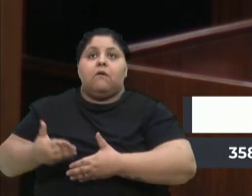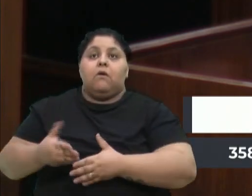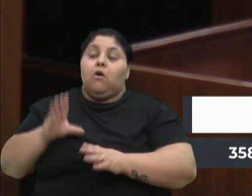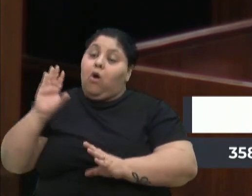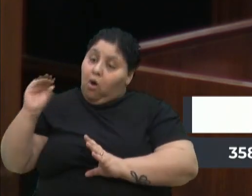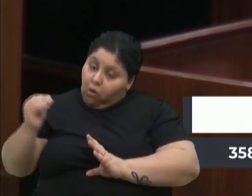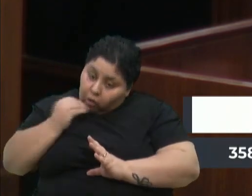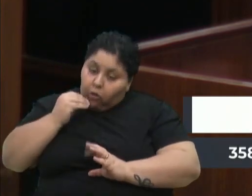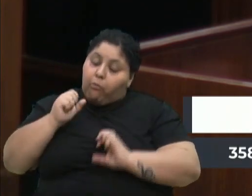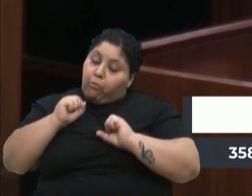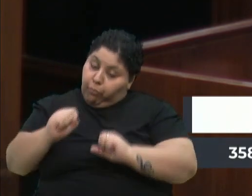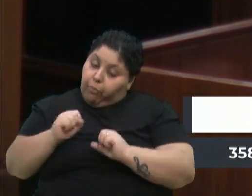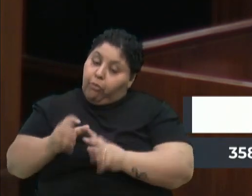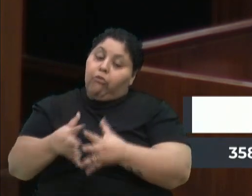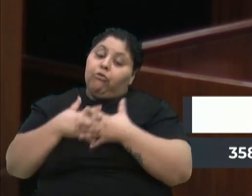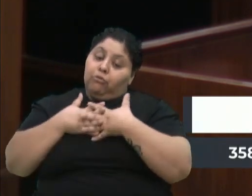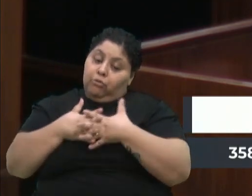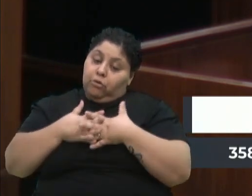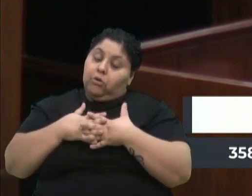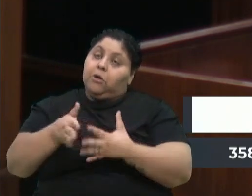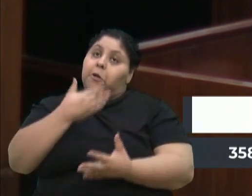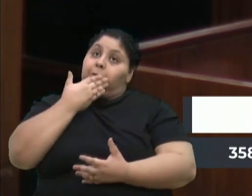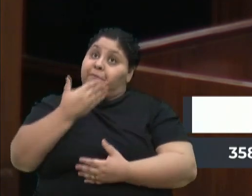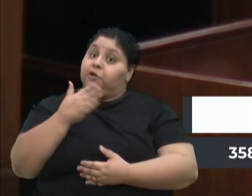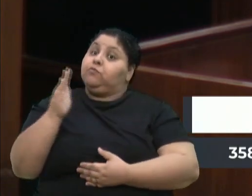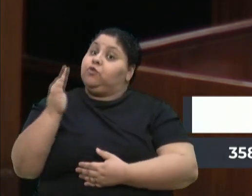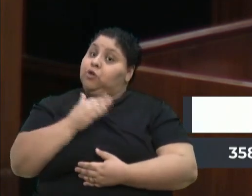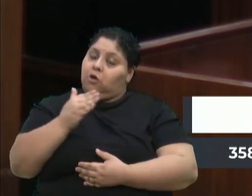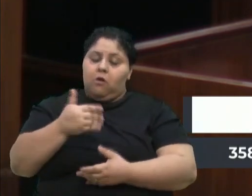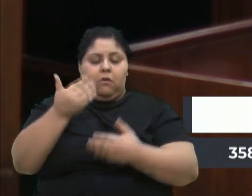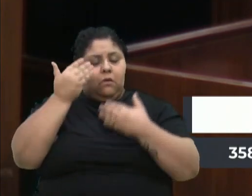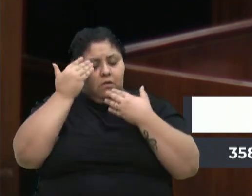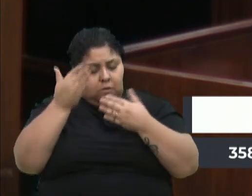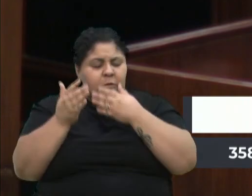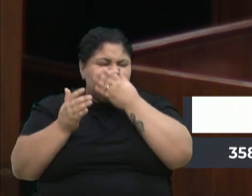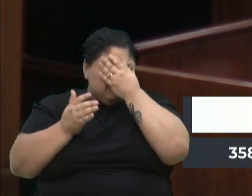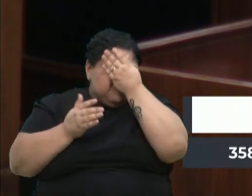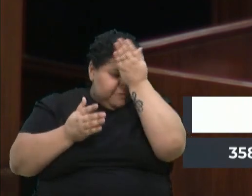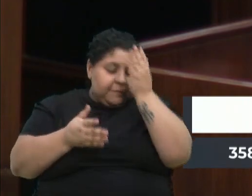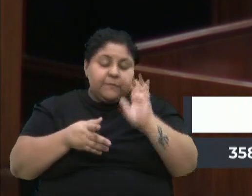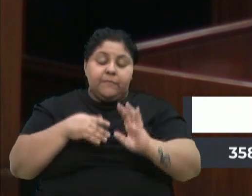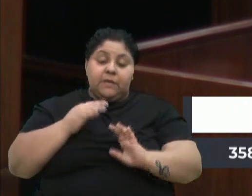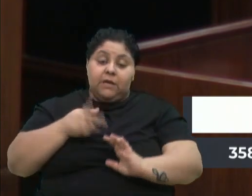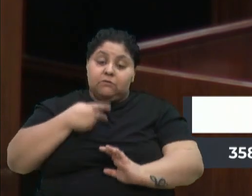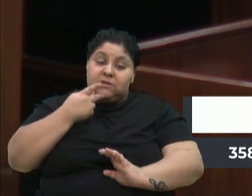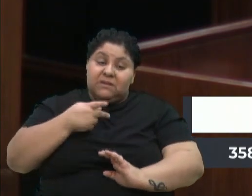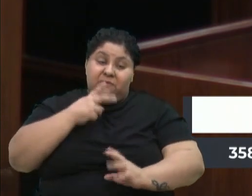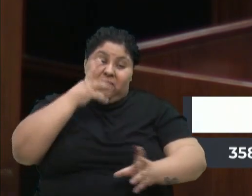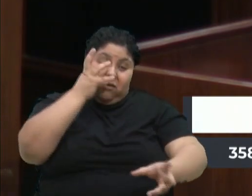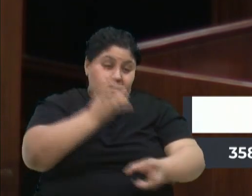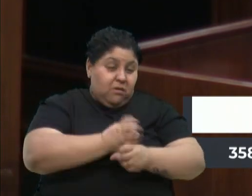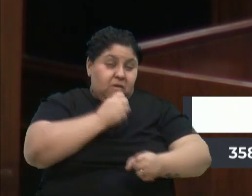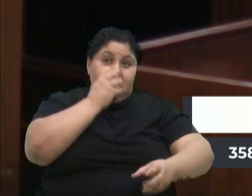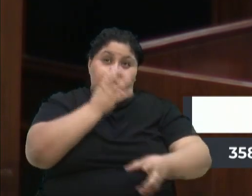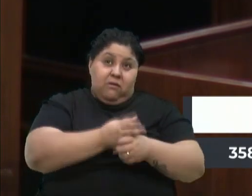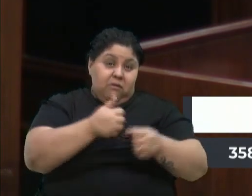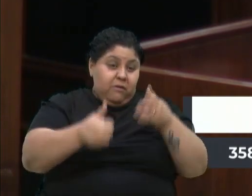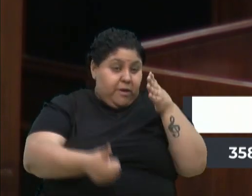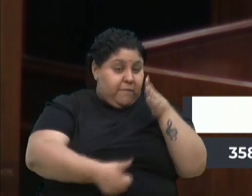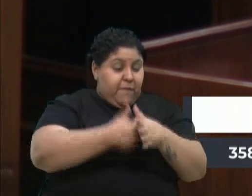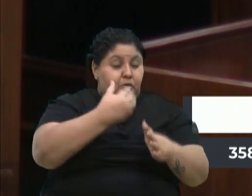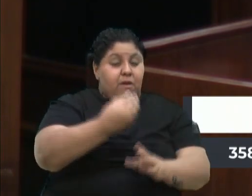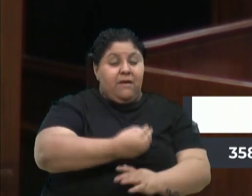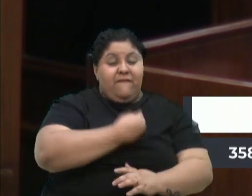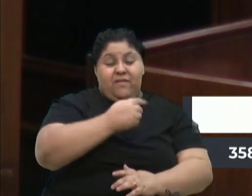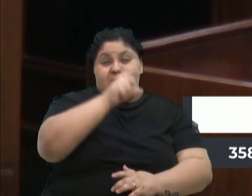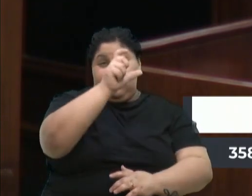transtorno, já pedimos de imediato a compreensão. Eu sempre digo que obra não é para o resto da vida, e obra é para melhorar a vida das